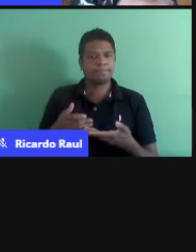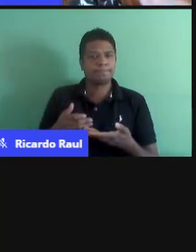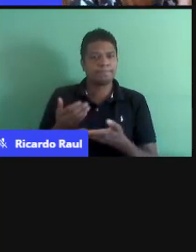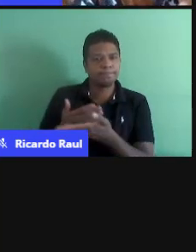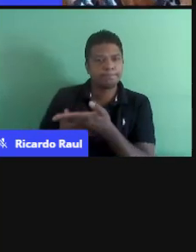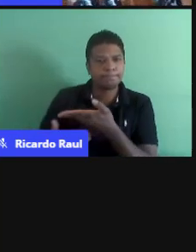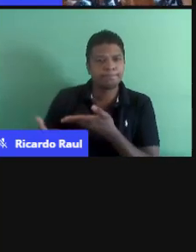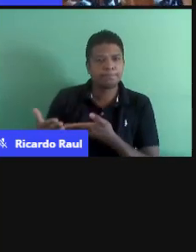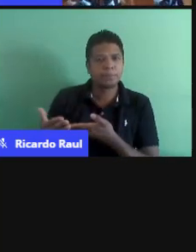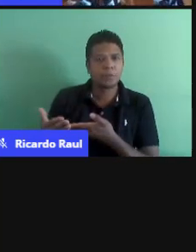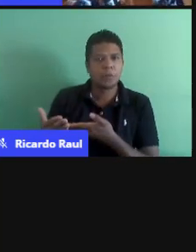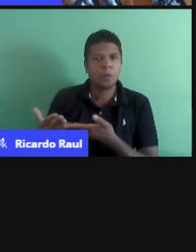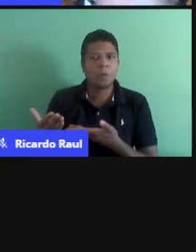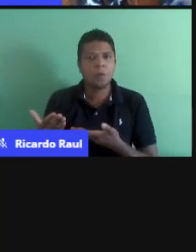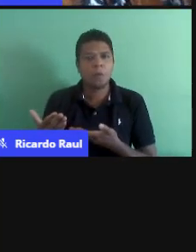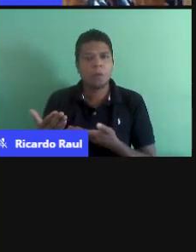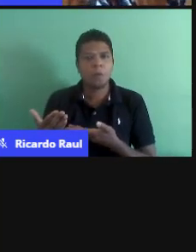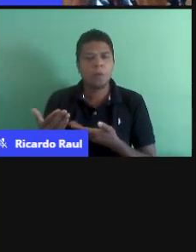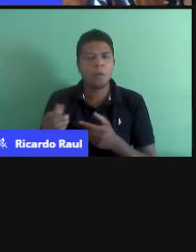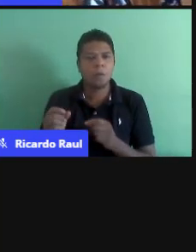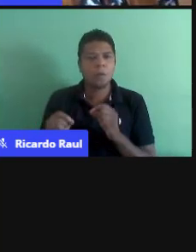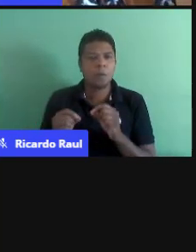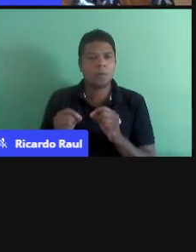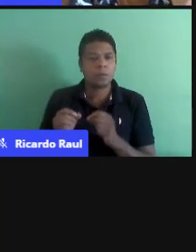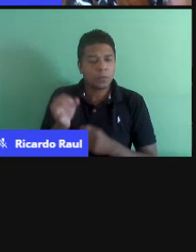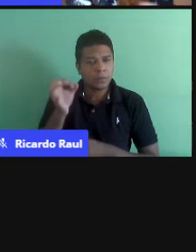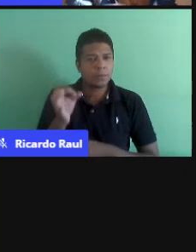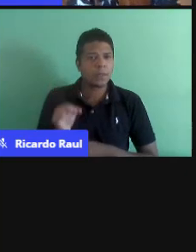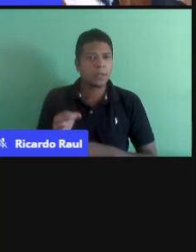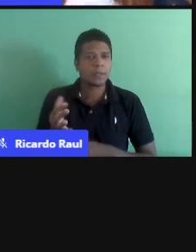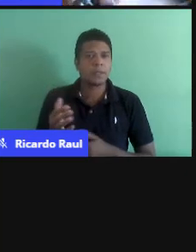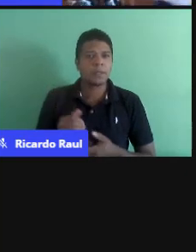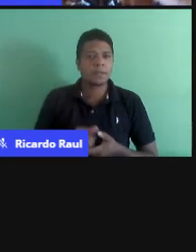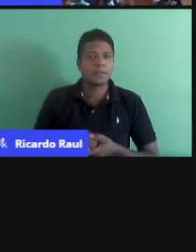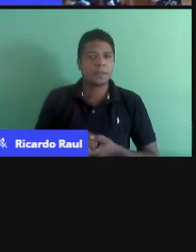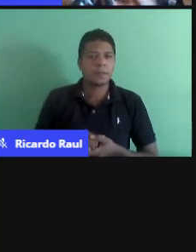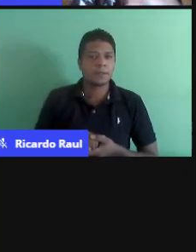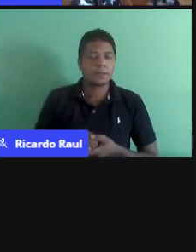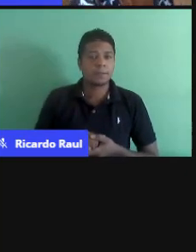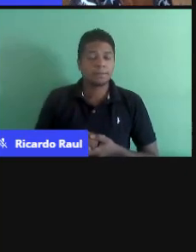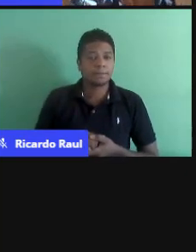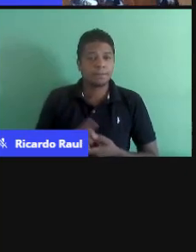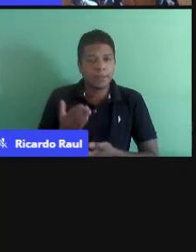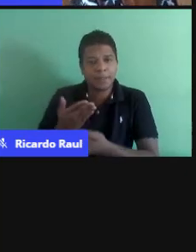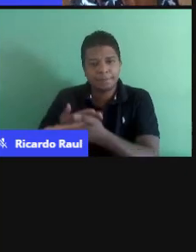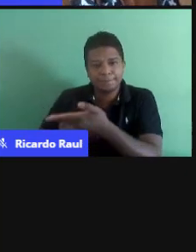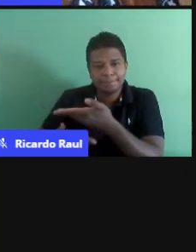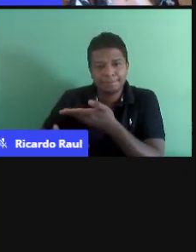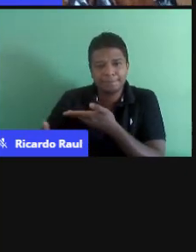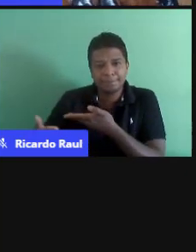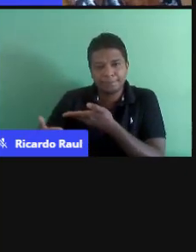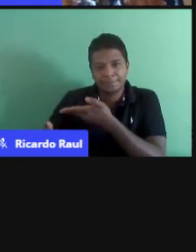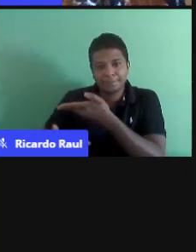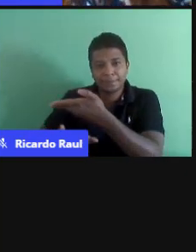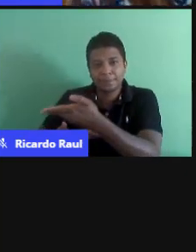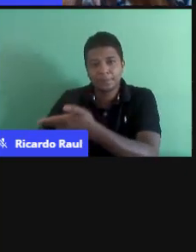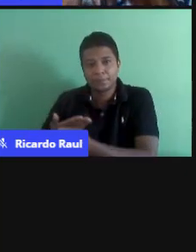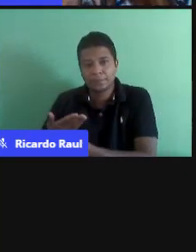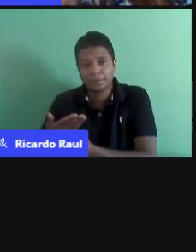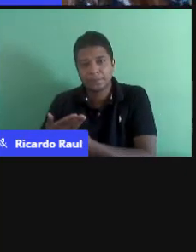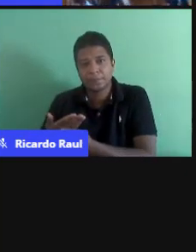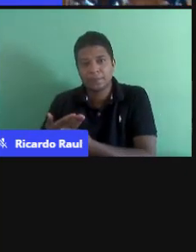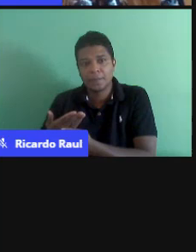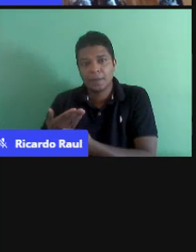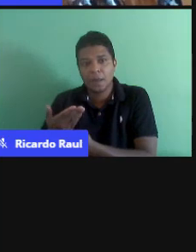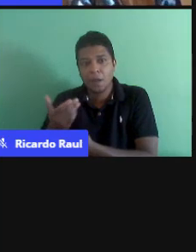negociadas com as condições externas, né? E é nessa interação que acontece a